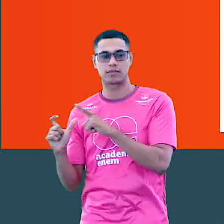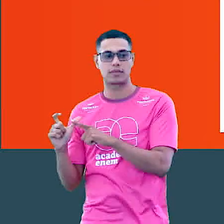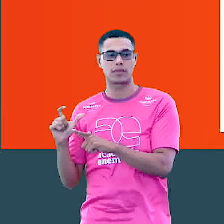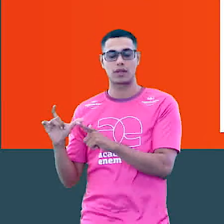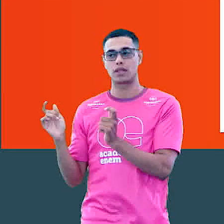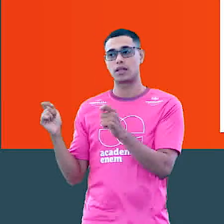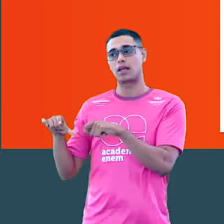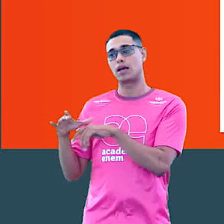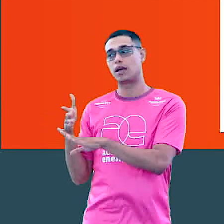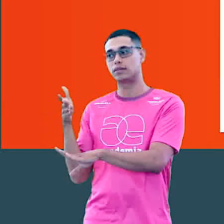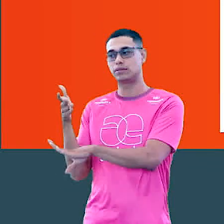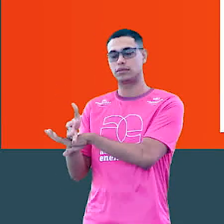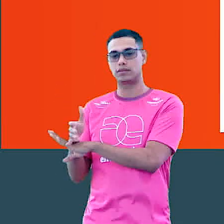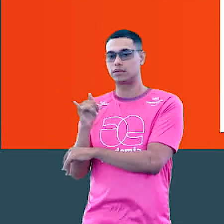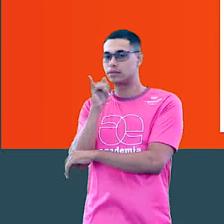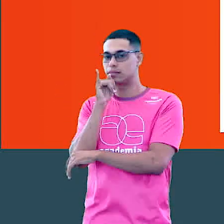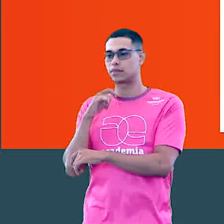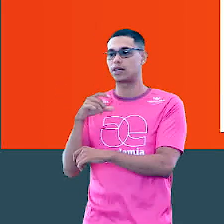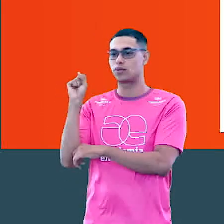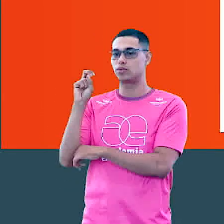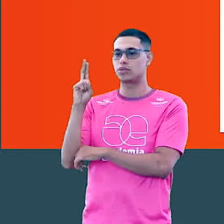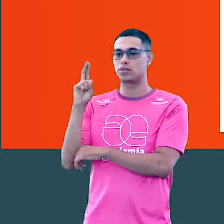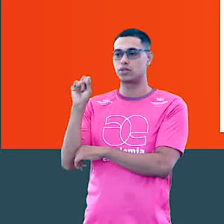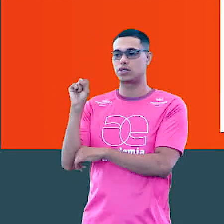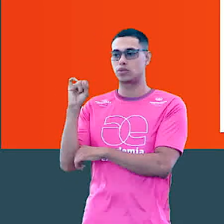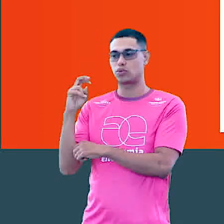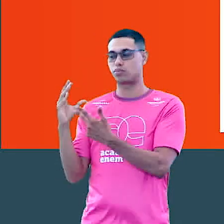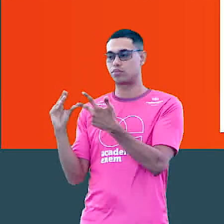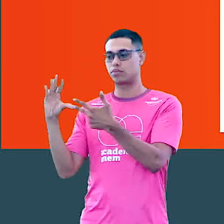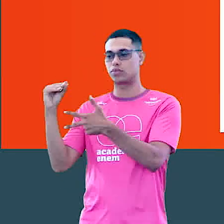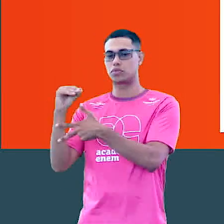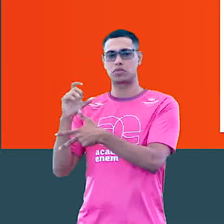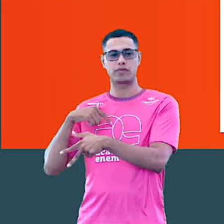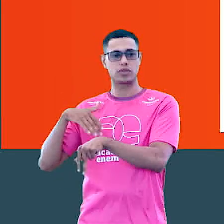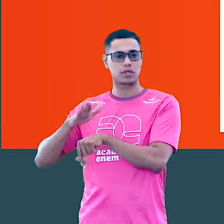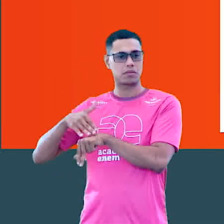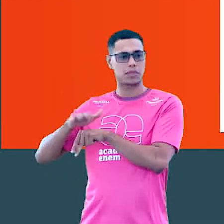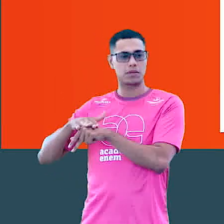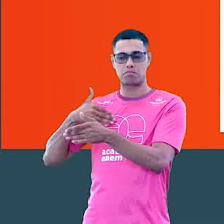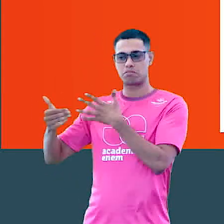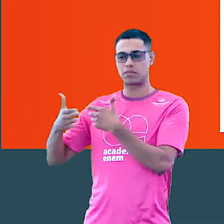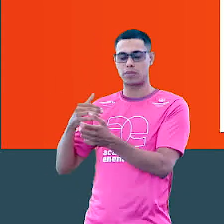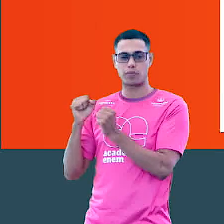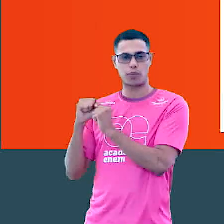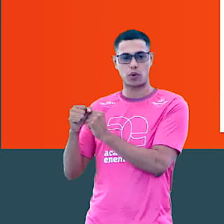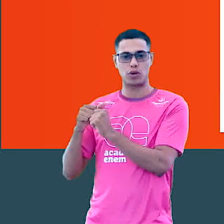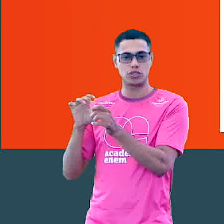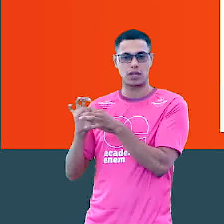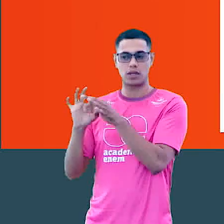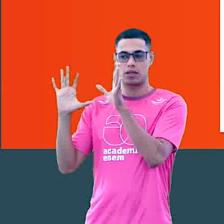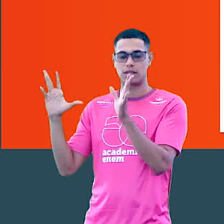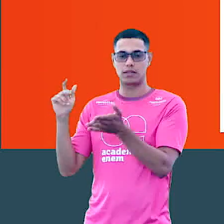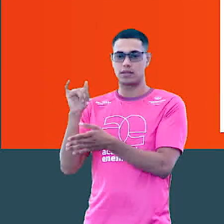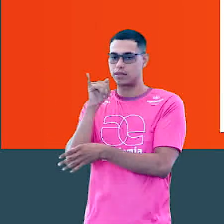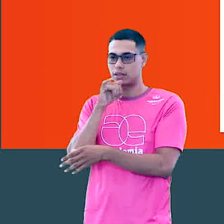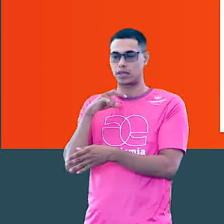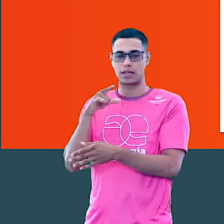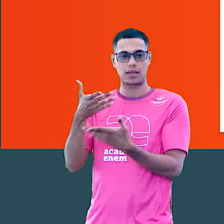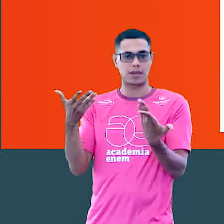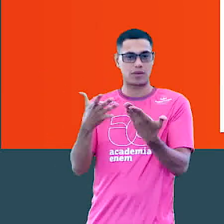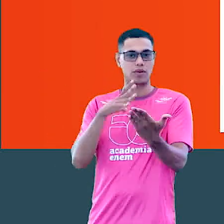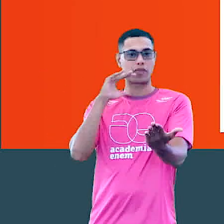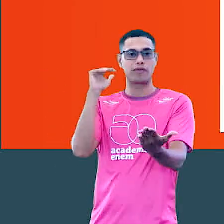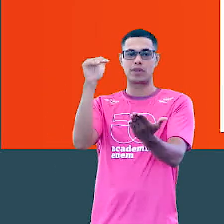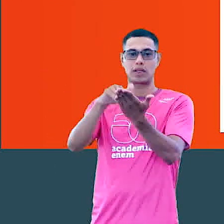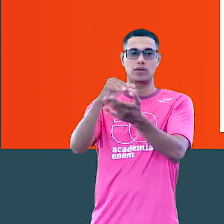você entrar. Você vai acessar o SISU quantas vezes você precisar. Certo? Agora, no final do ano, quando você